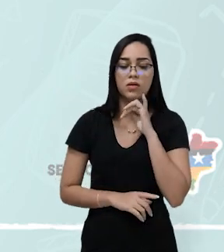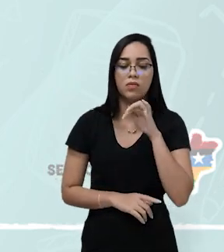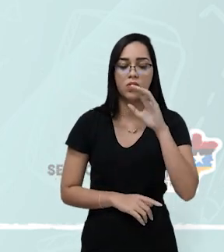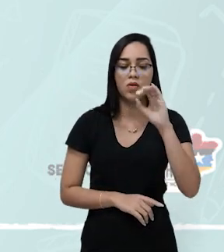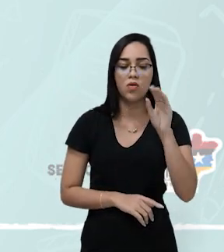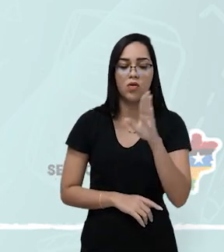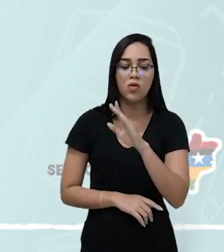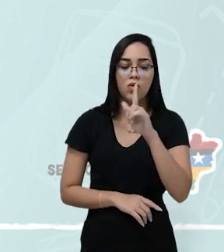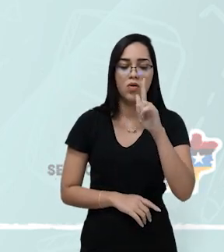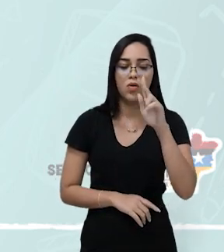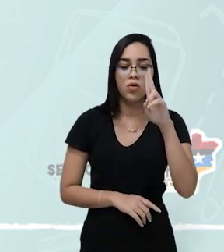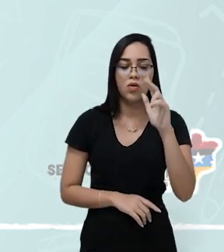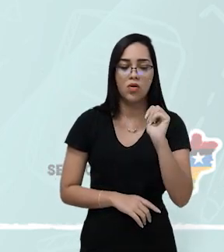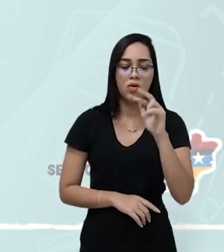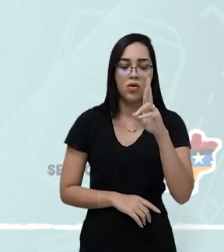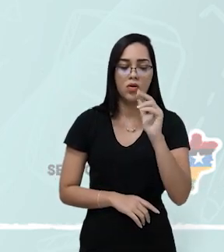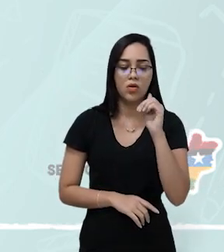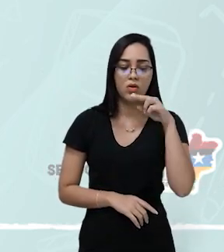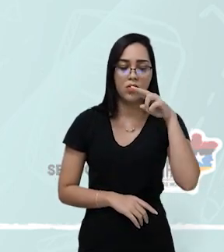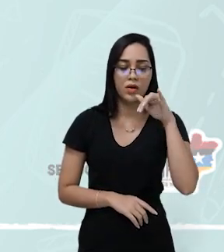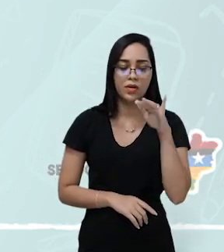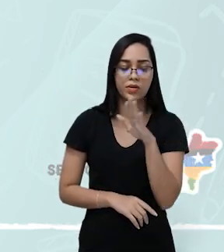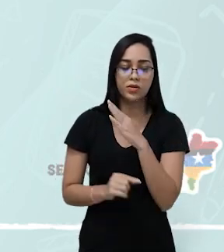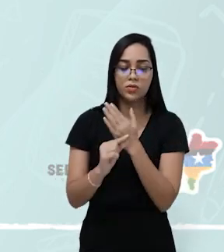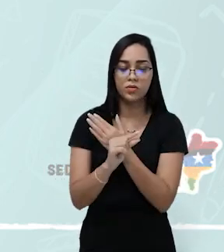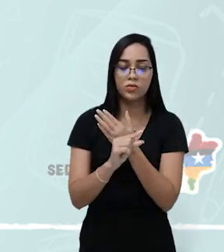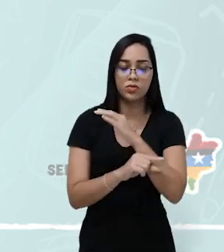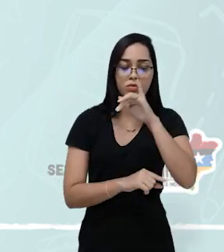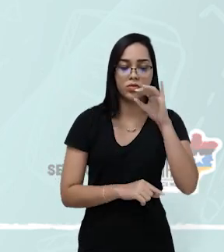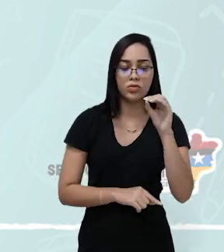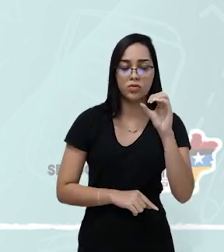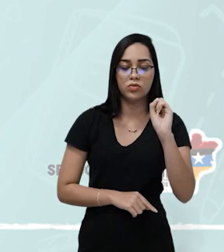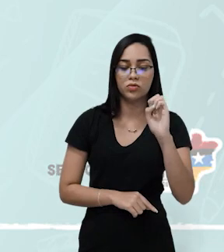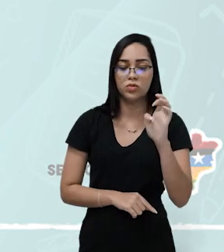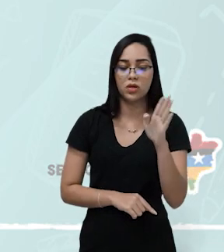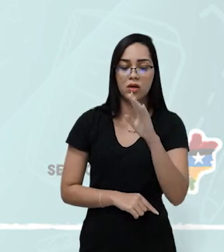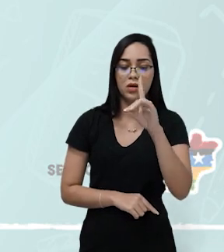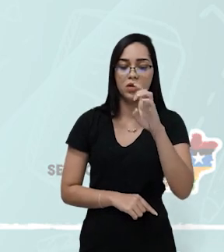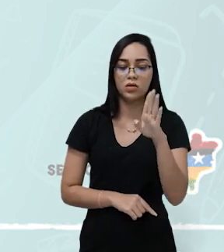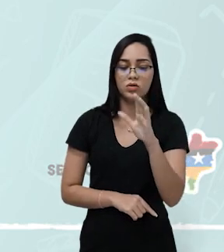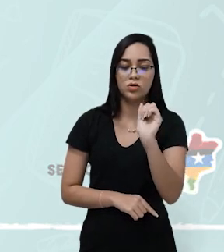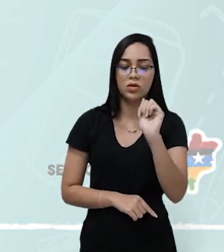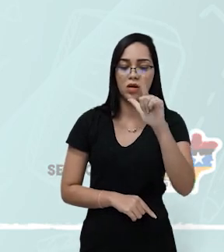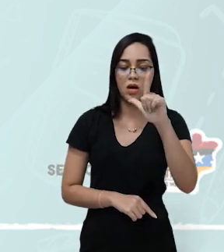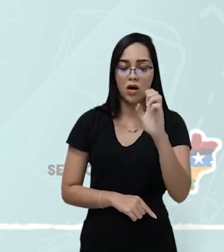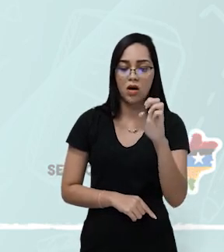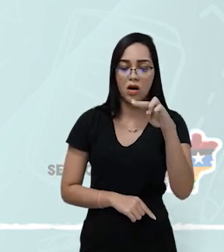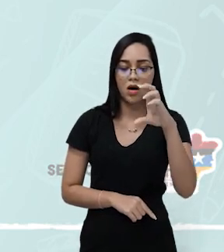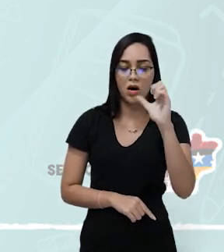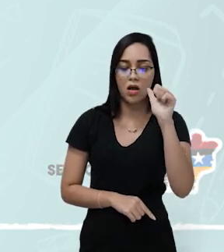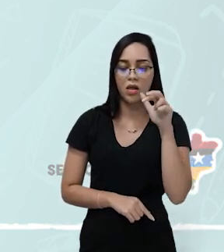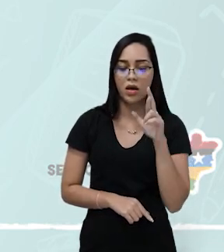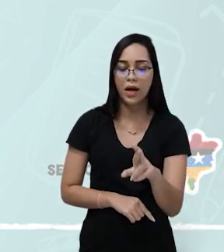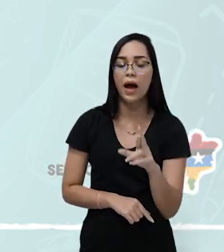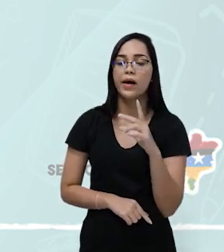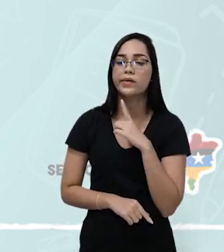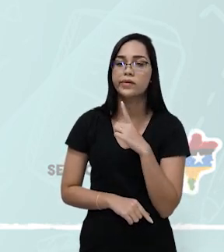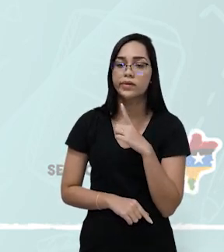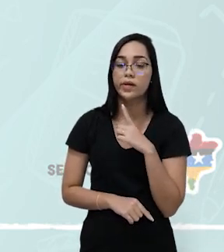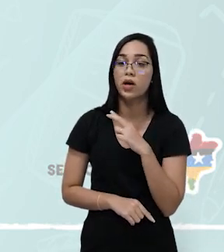do protagonista. Exemplo: O Guarani, de José de Alencar. Estou citando